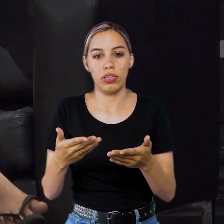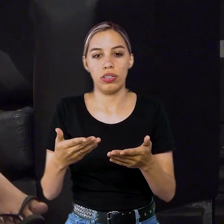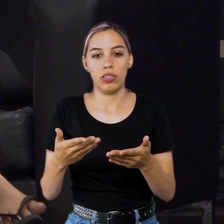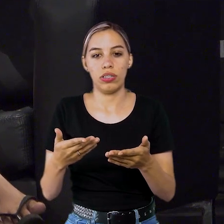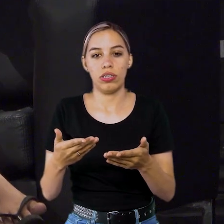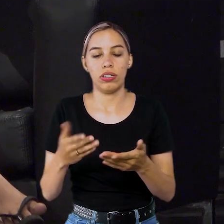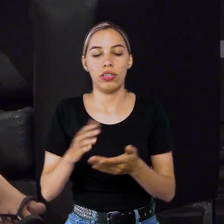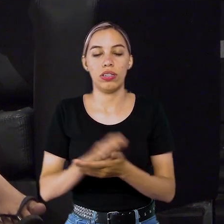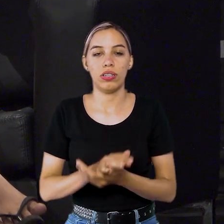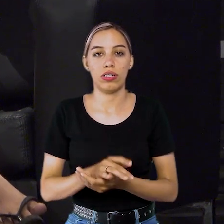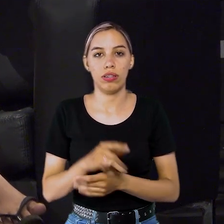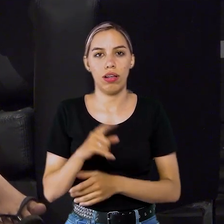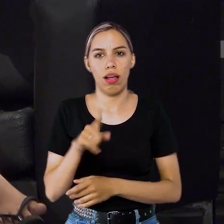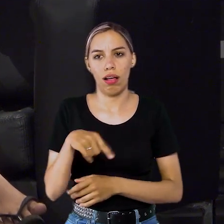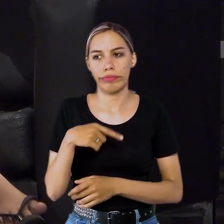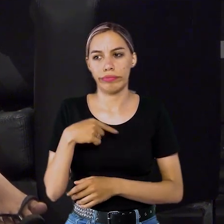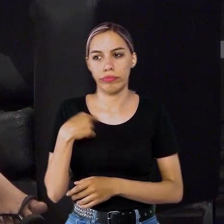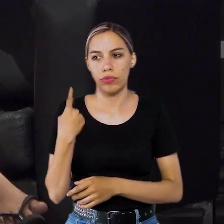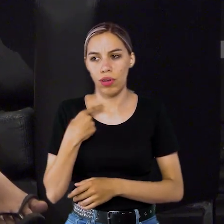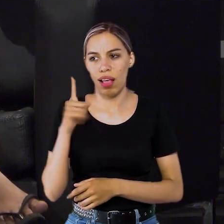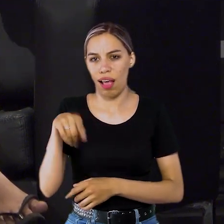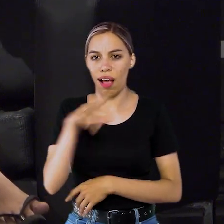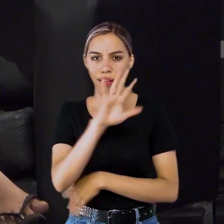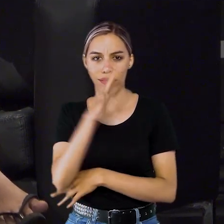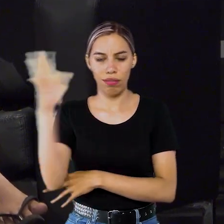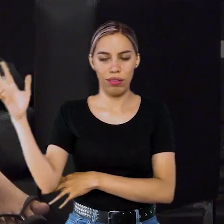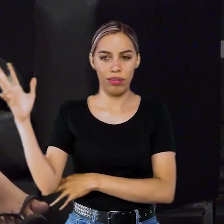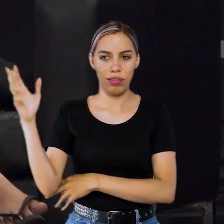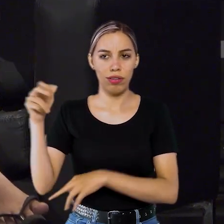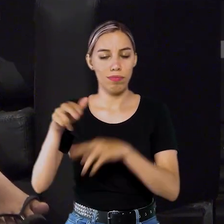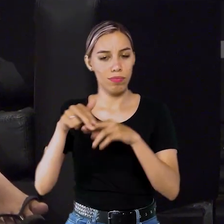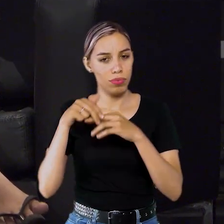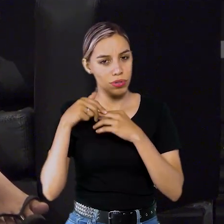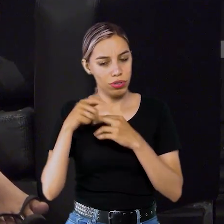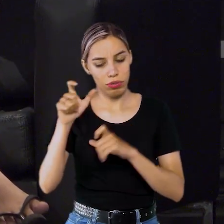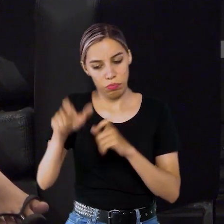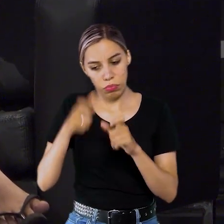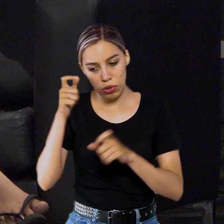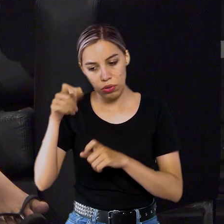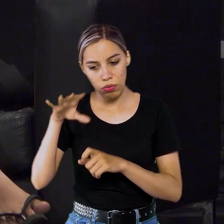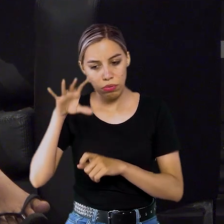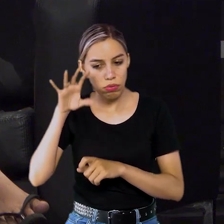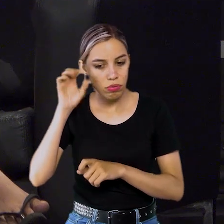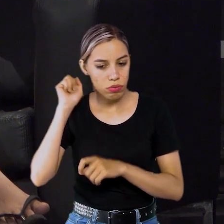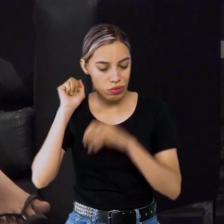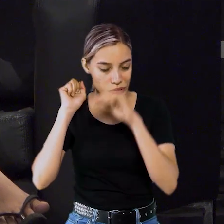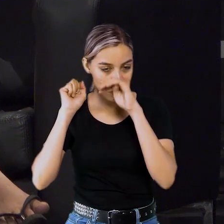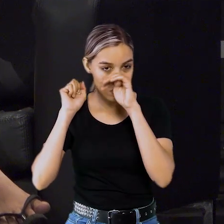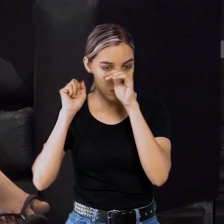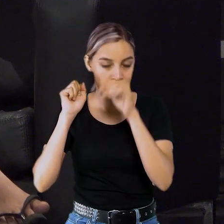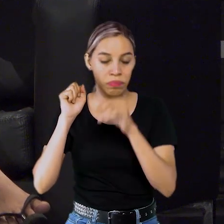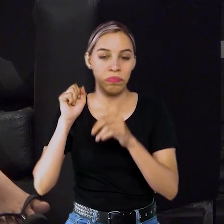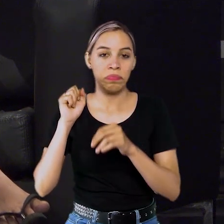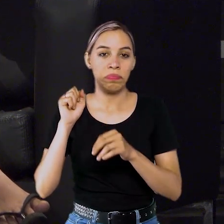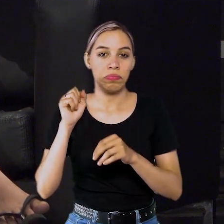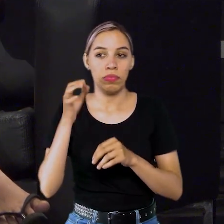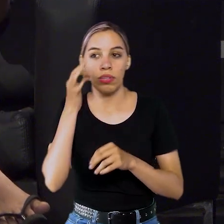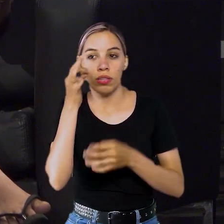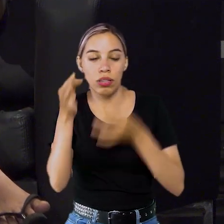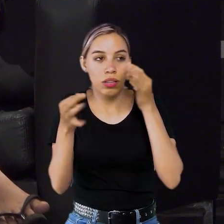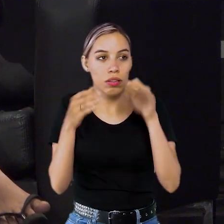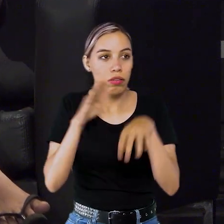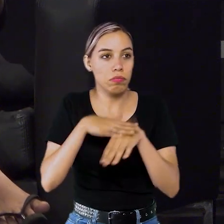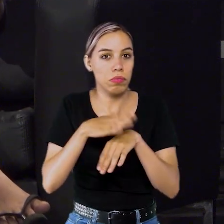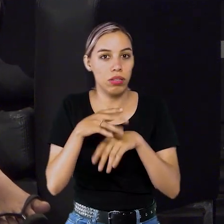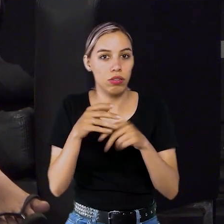natureza. E acho que é por isso também que as pessoas hoje escutam, ouvindo mais os povos indígenas, né? Que é